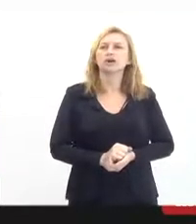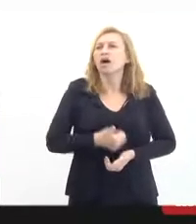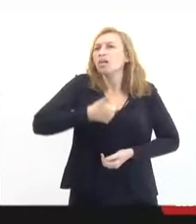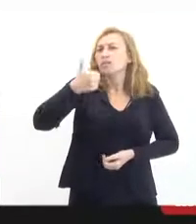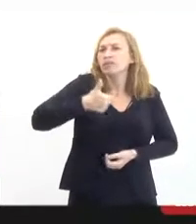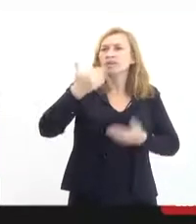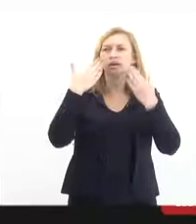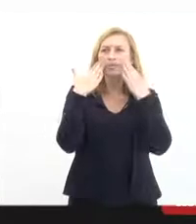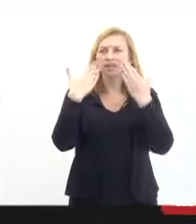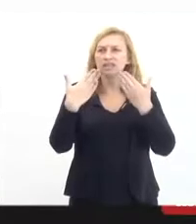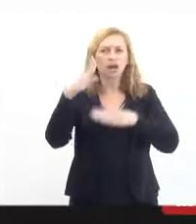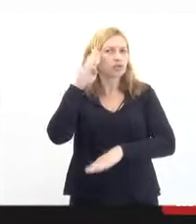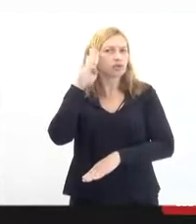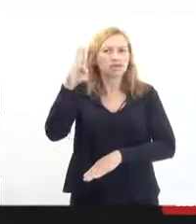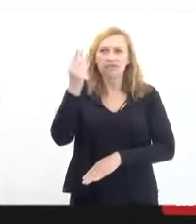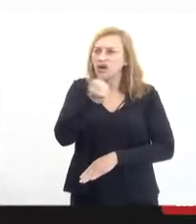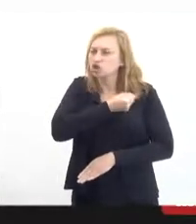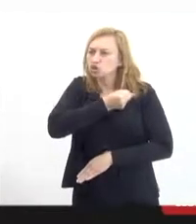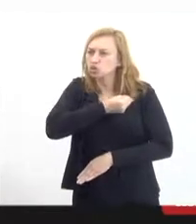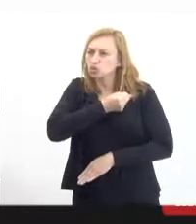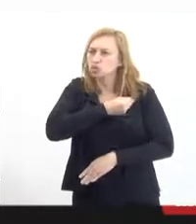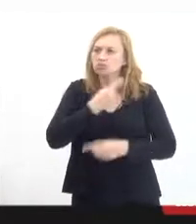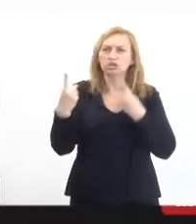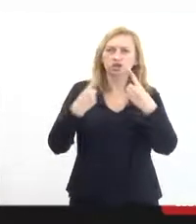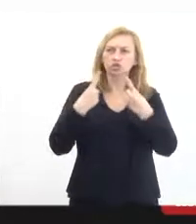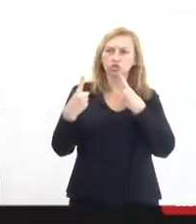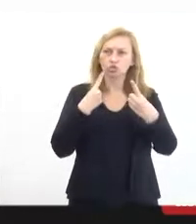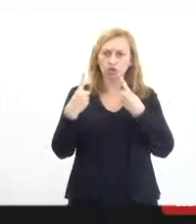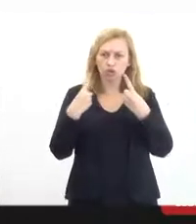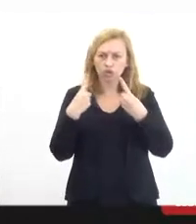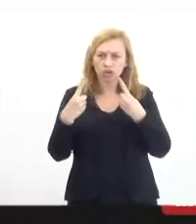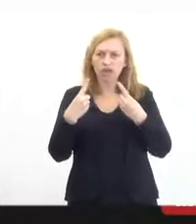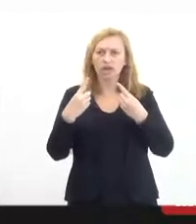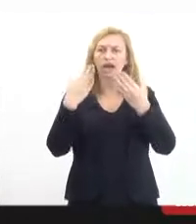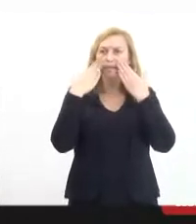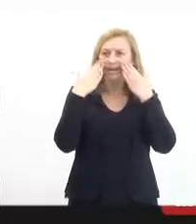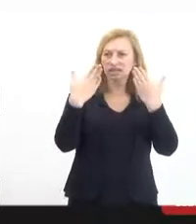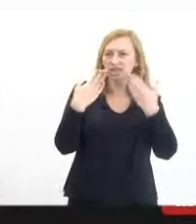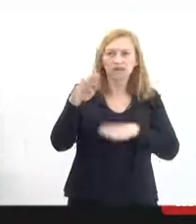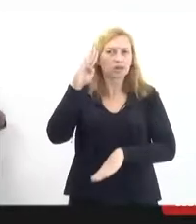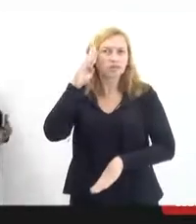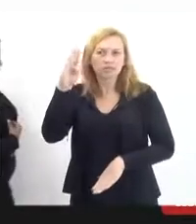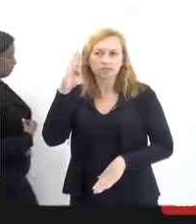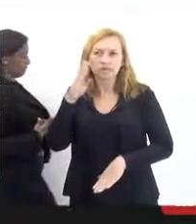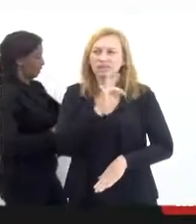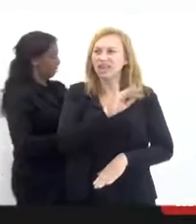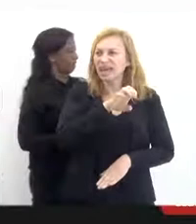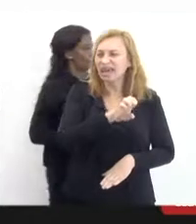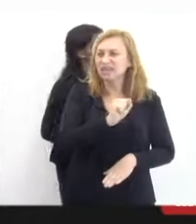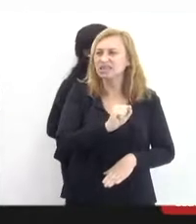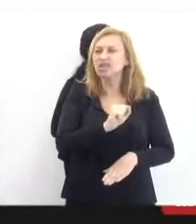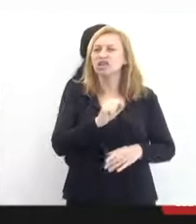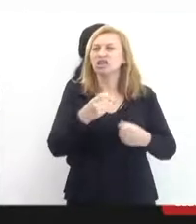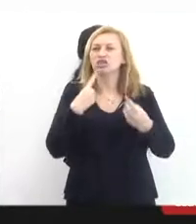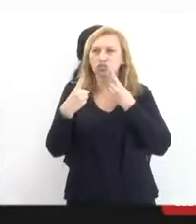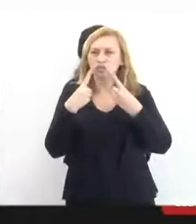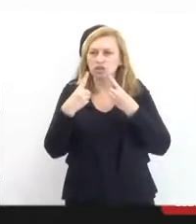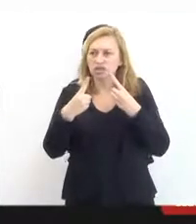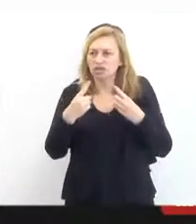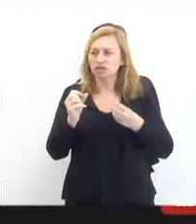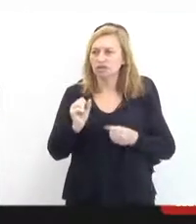Primeiro, apresentar os principais números sobre essas discussões, apresentar as principais teses em discussão sobre o ICMS no setor de petróleo